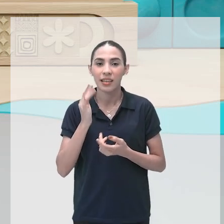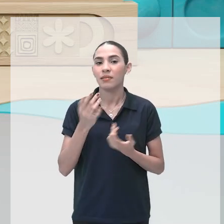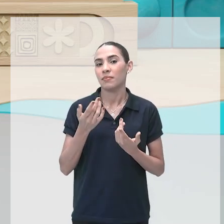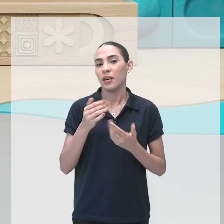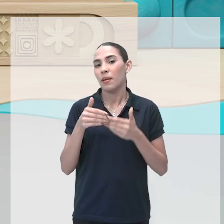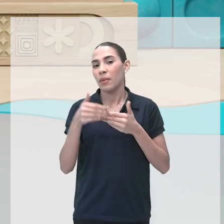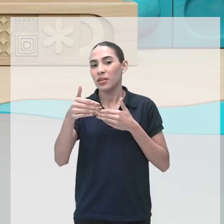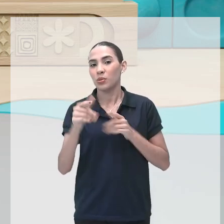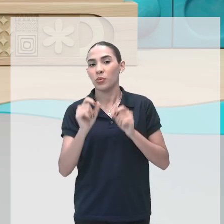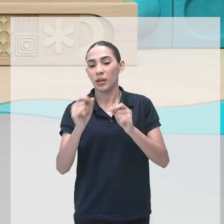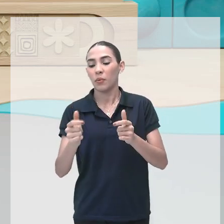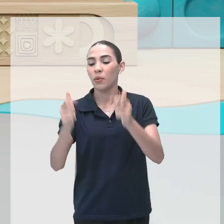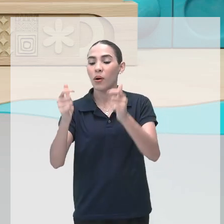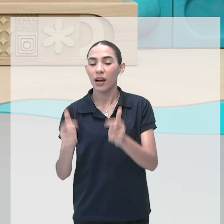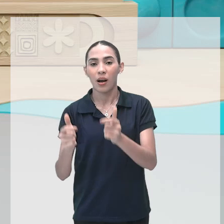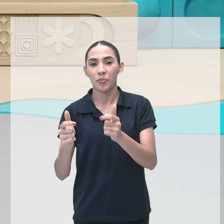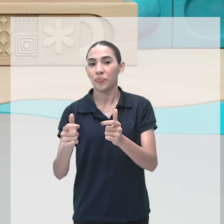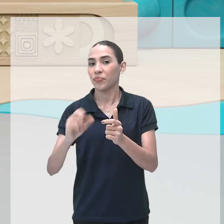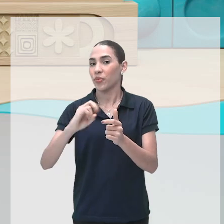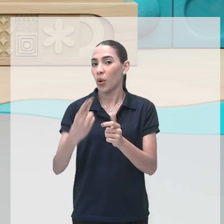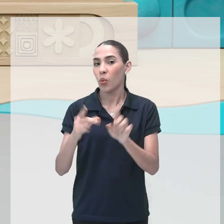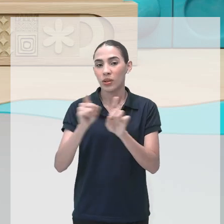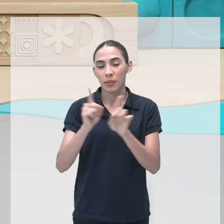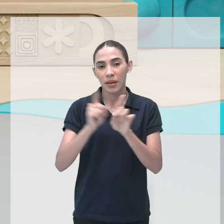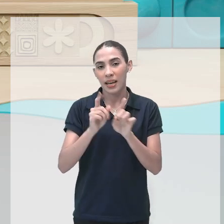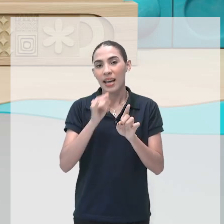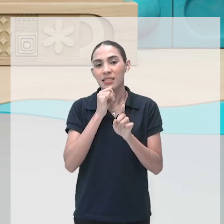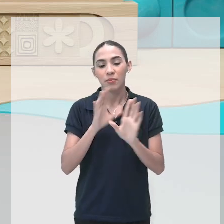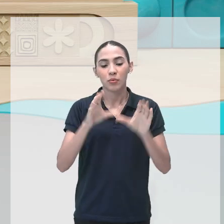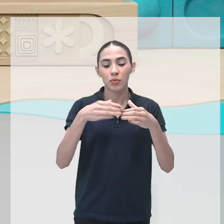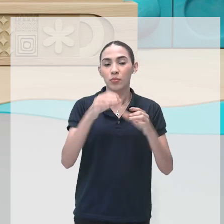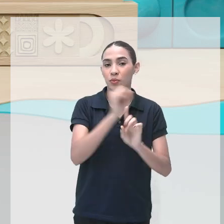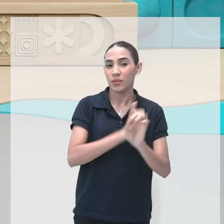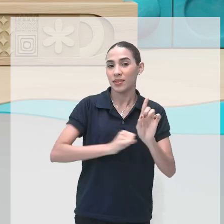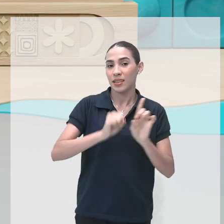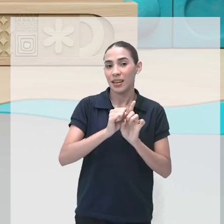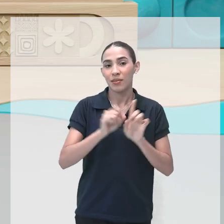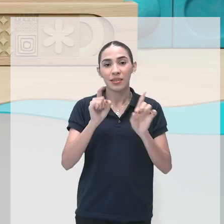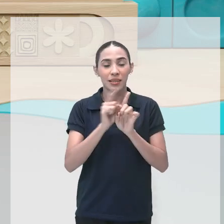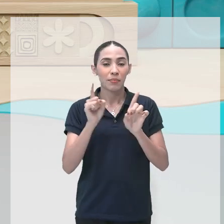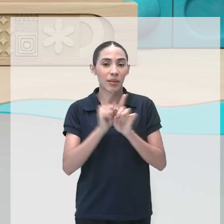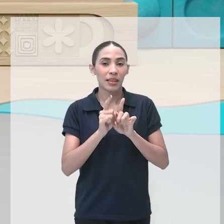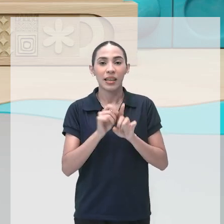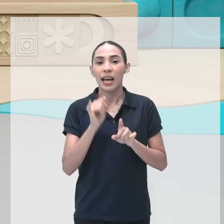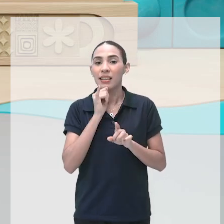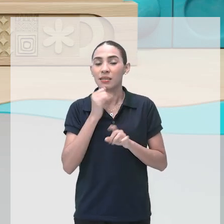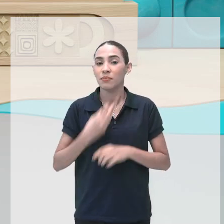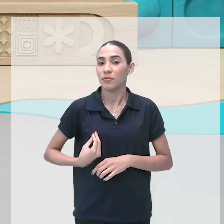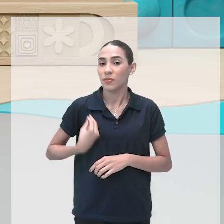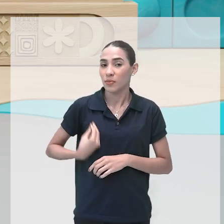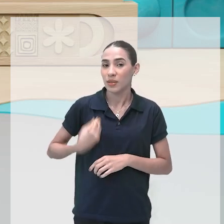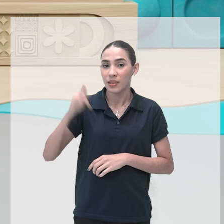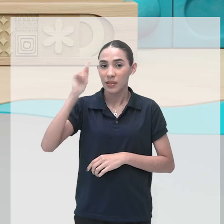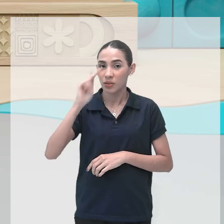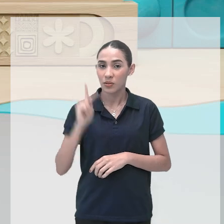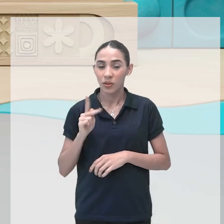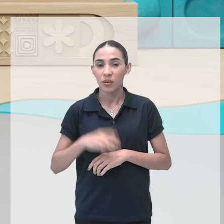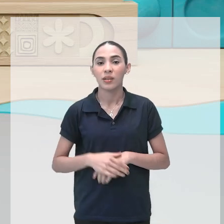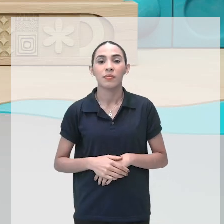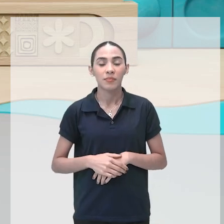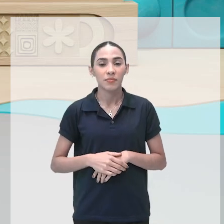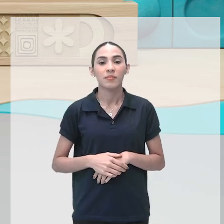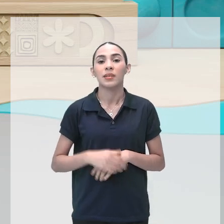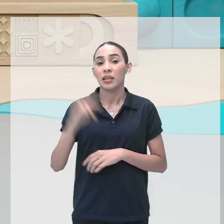a partir de um local, a partir de determinado grupo social, a partir de determinada vivência histórica. A